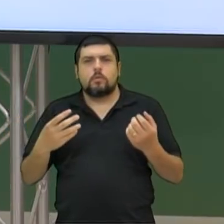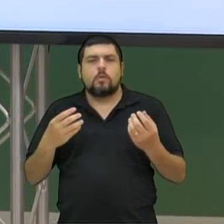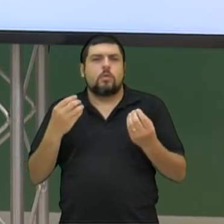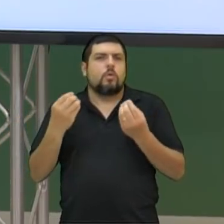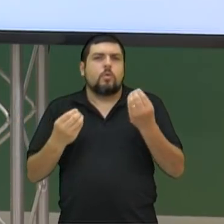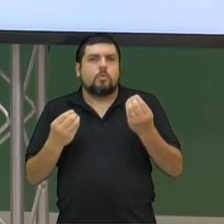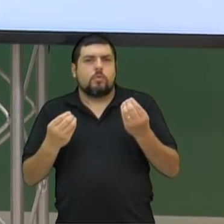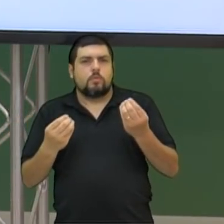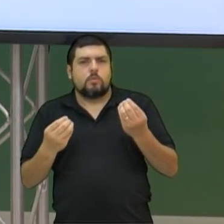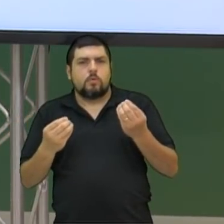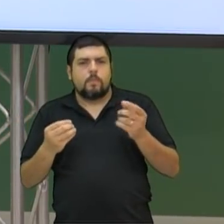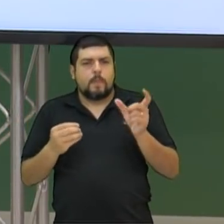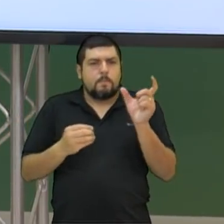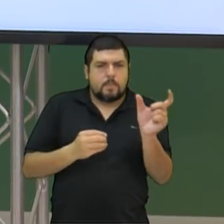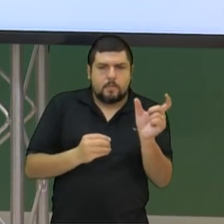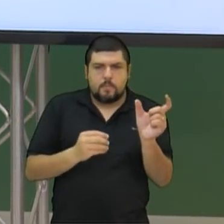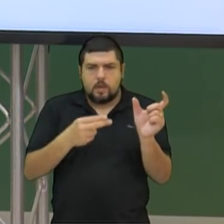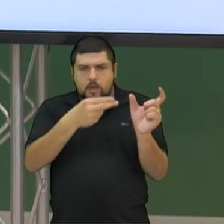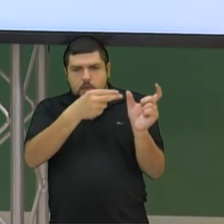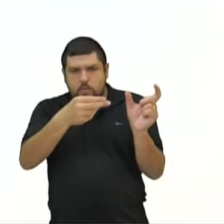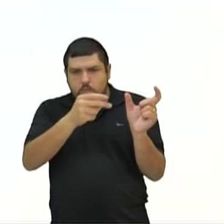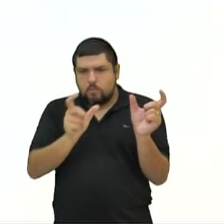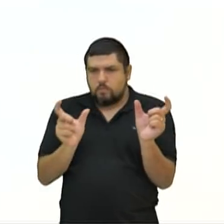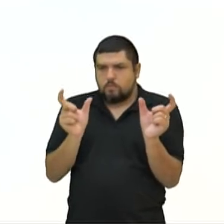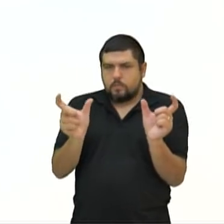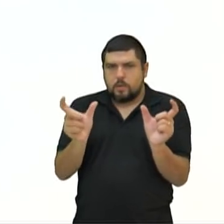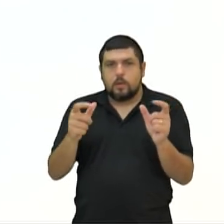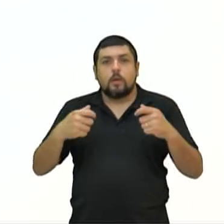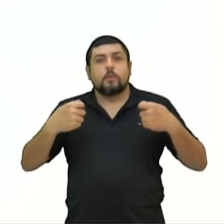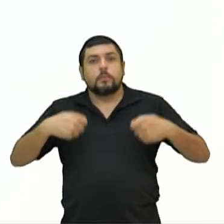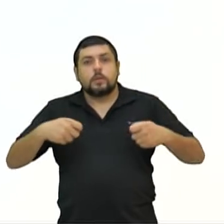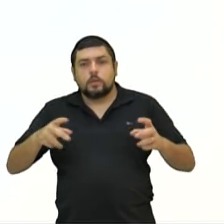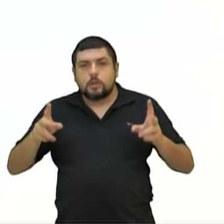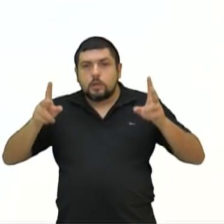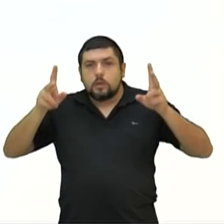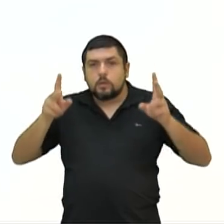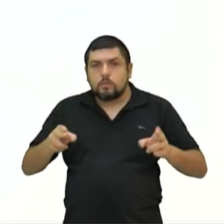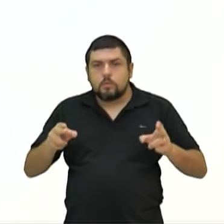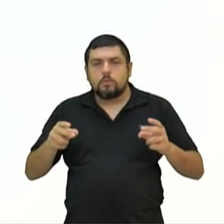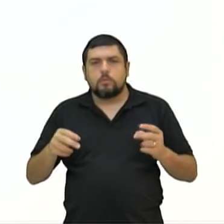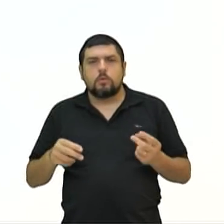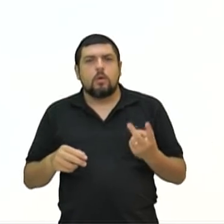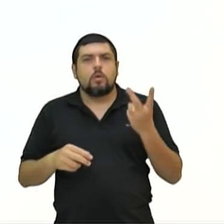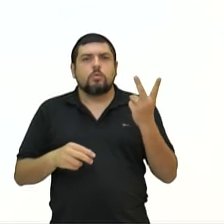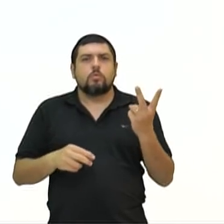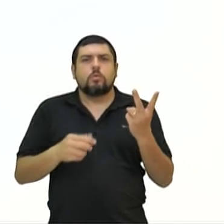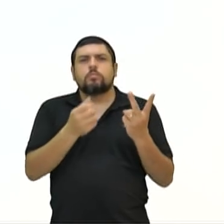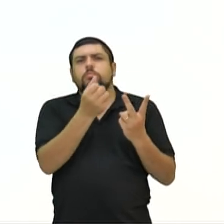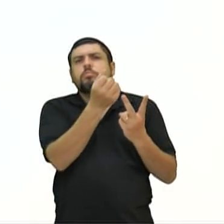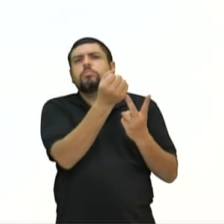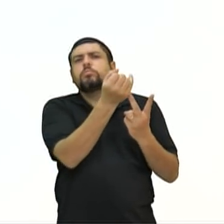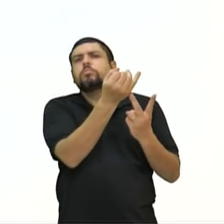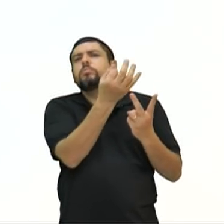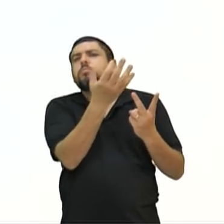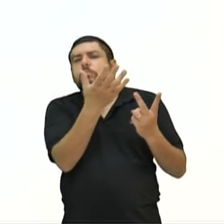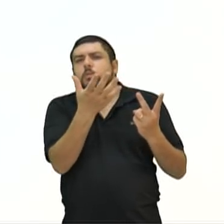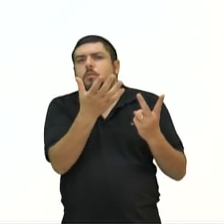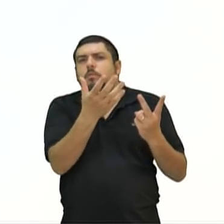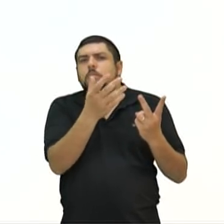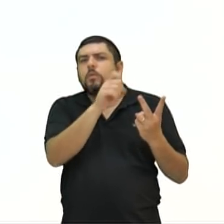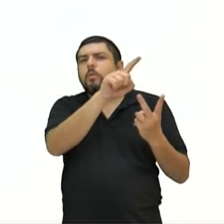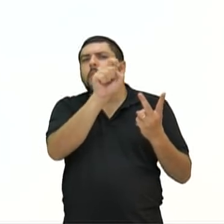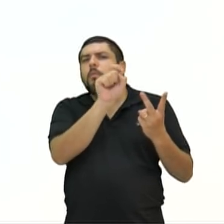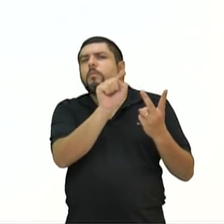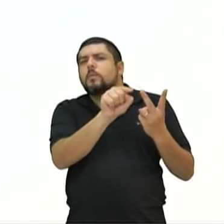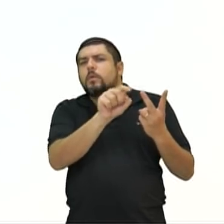igual. Ou seja, 2 elevado a quanto que vai dar 32? Tá? 2 elevado